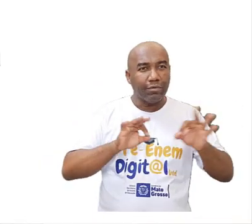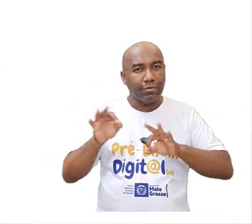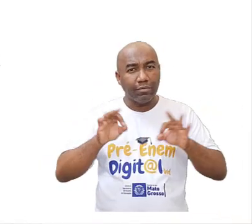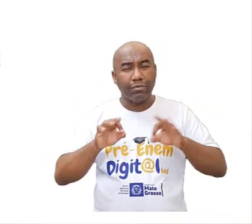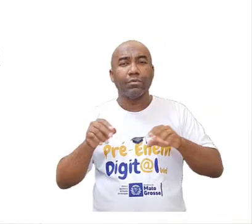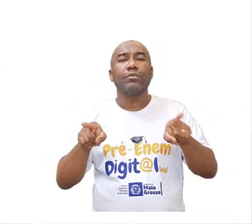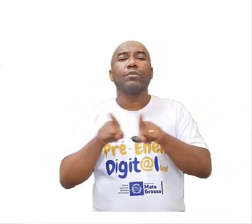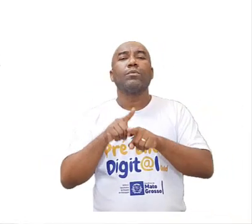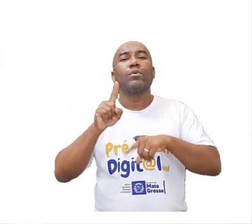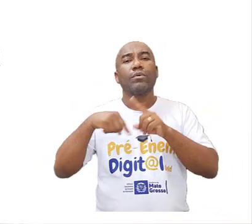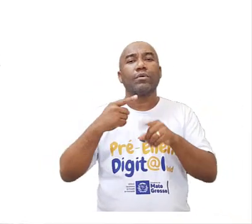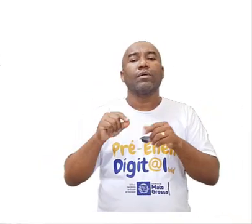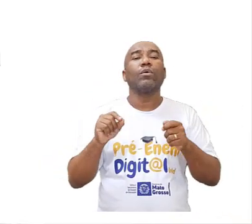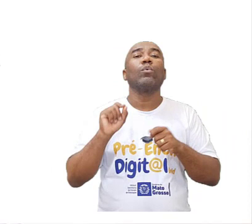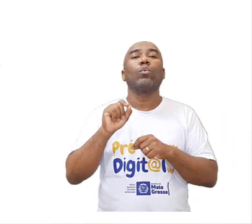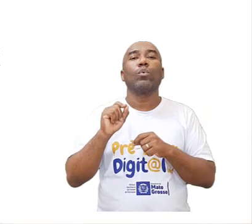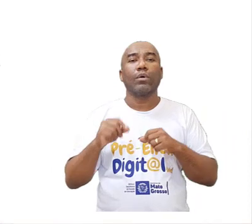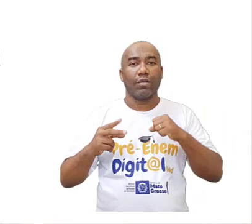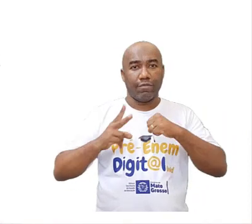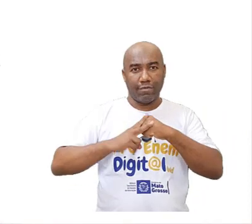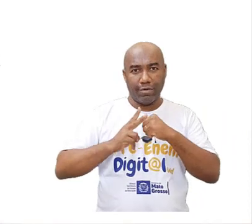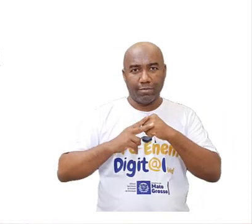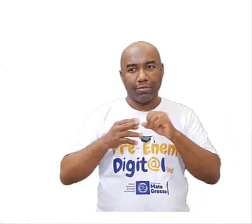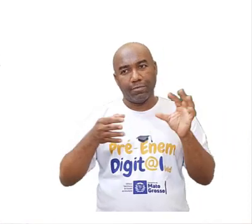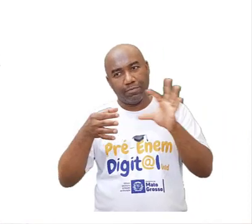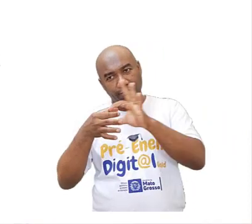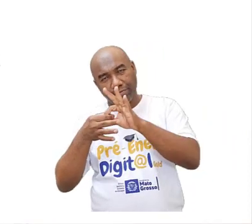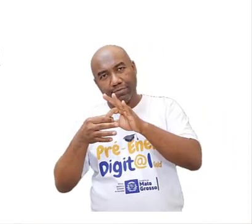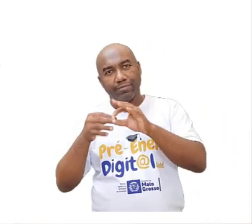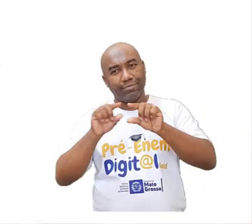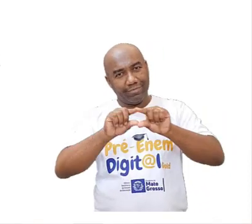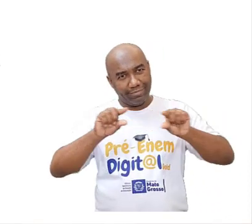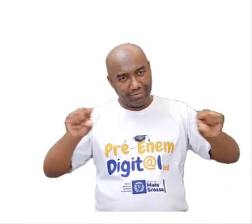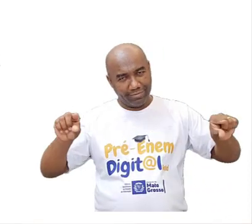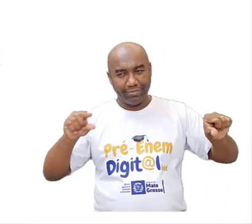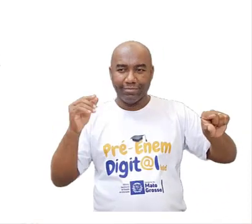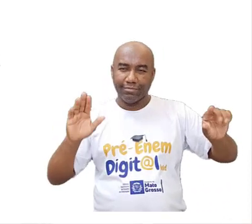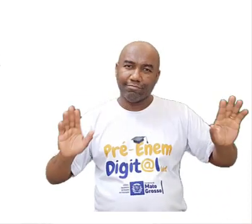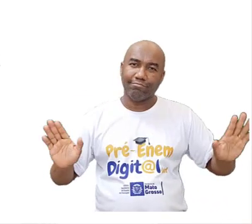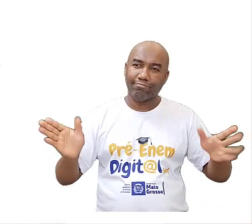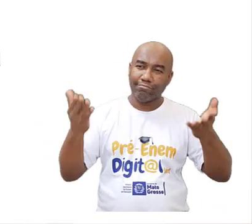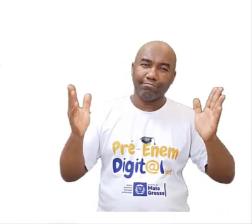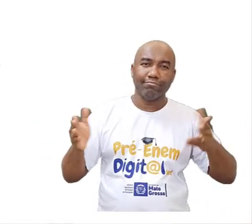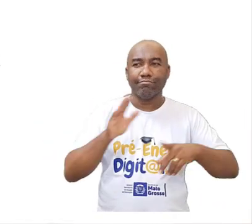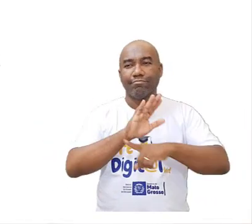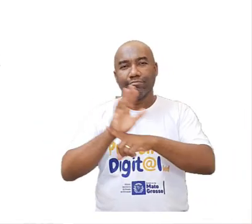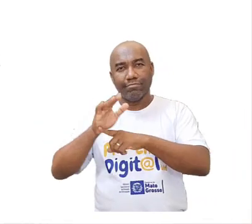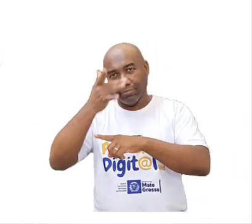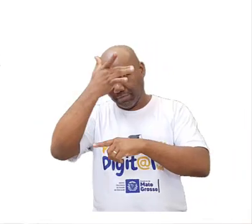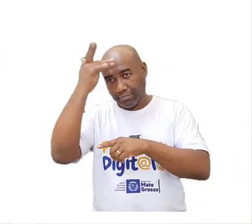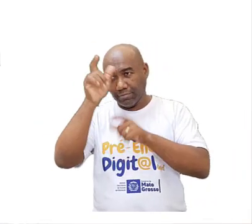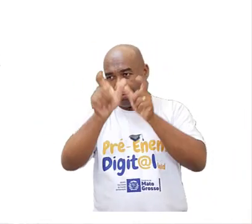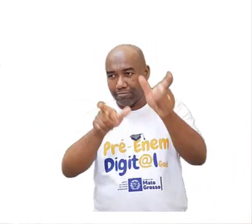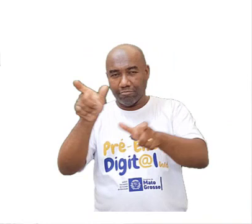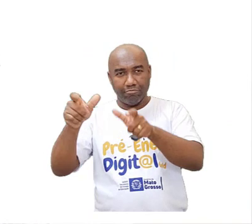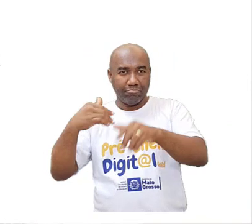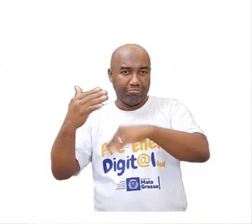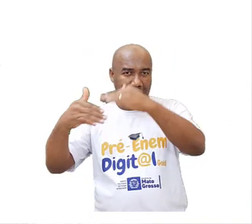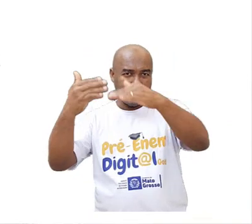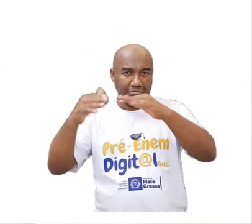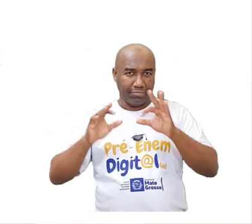seguida, grudado, o verbo que é a ação. Então, é necessário que a escola promova a formação de